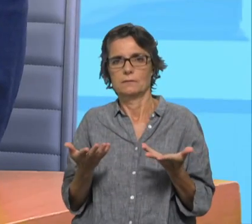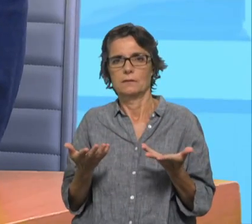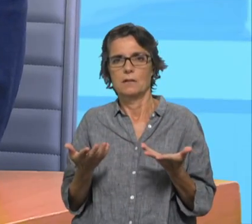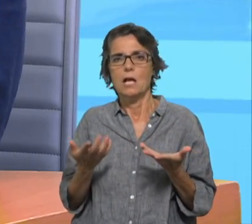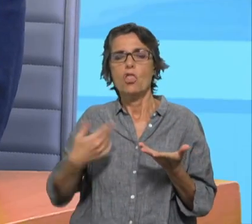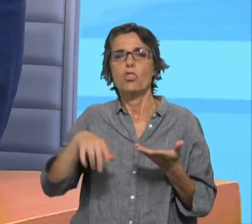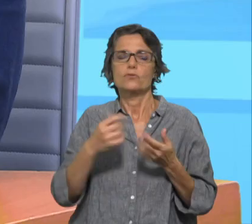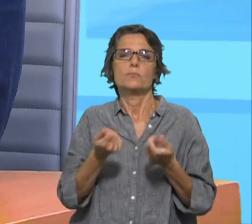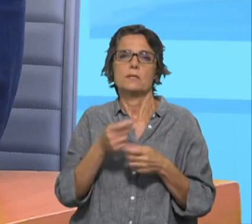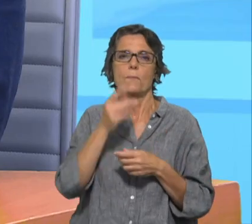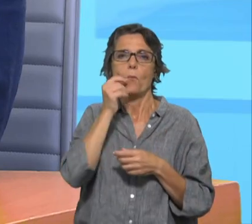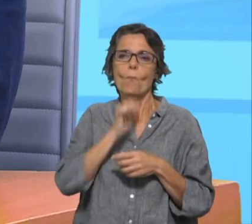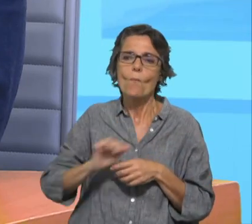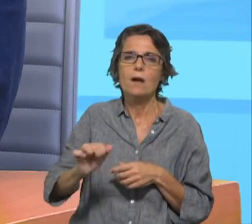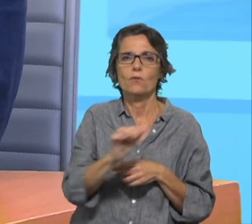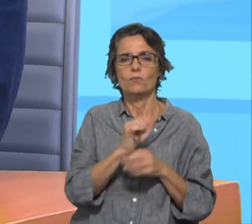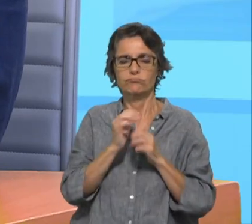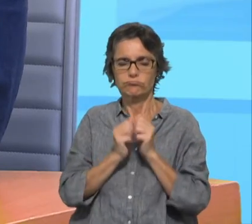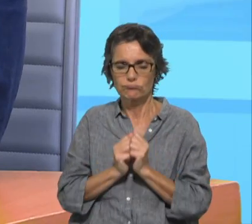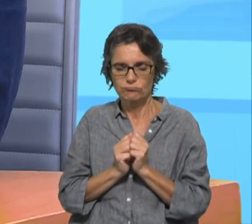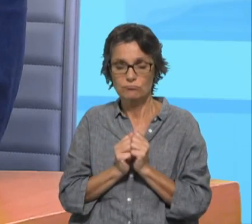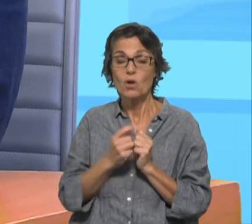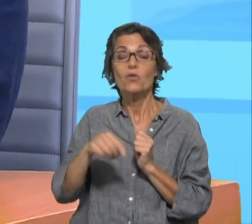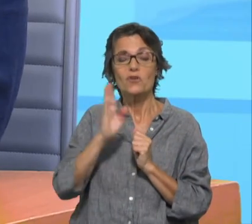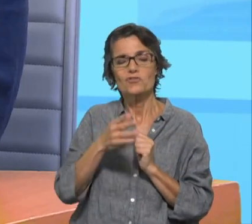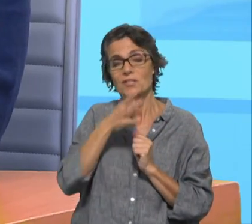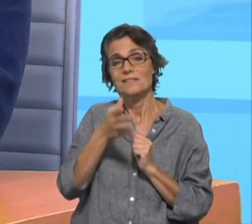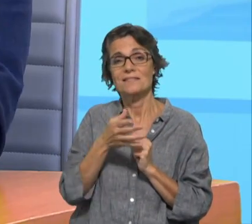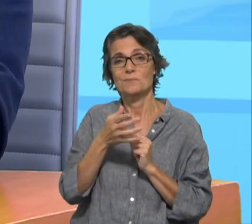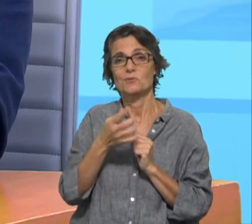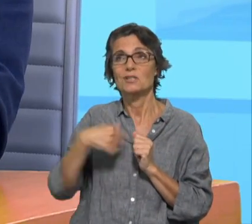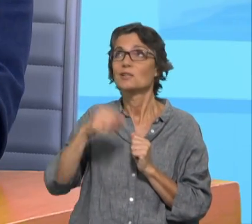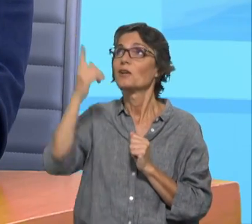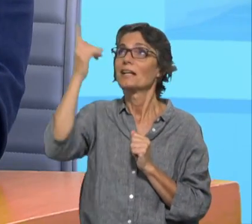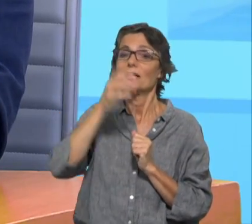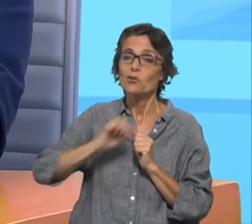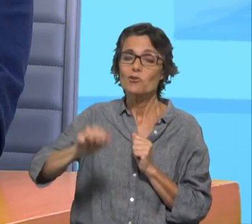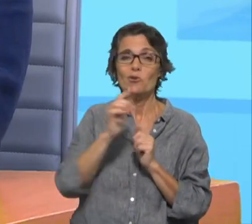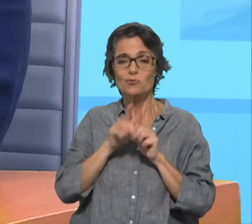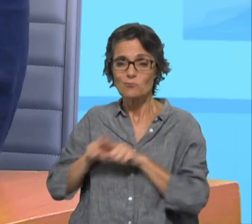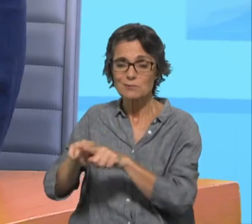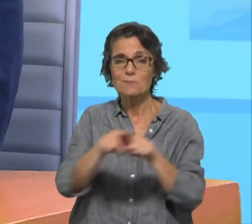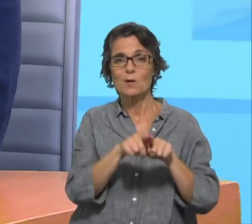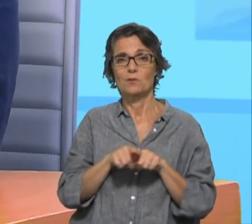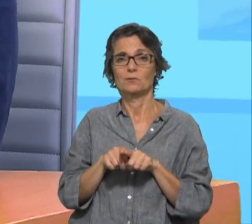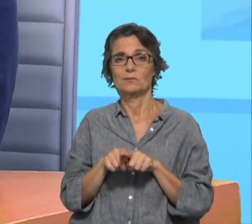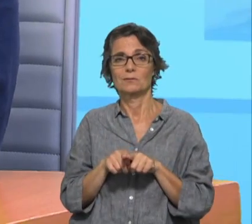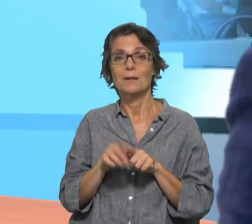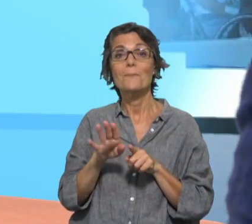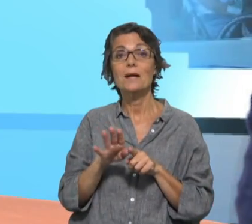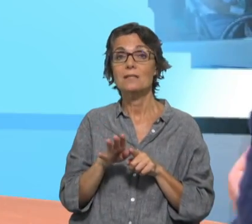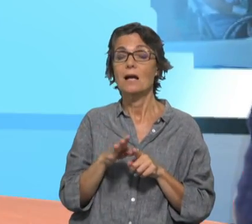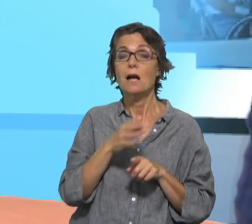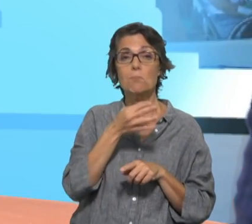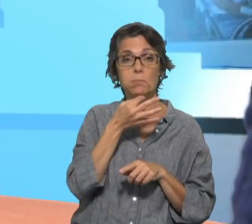Pai Nosso, já estamos, na verdade, a afirmar esta essencialidade na nossa vida. Mas uma coisa é dizê-lo em palavras,